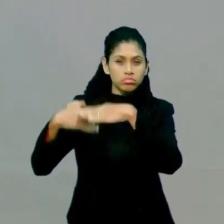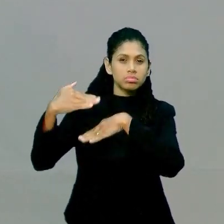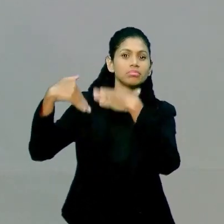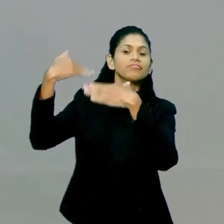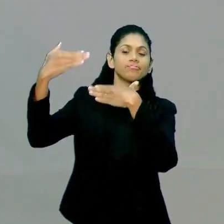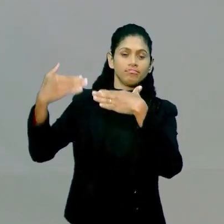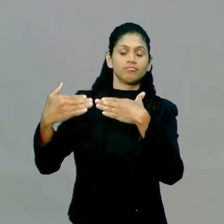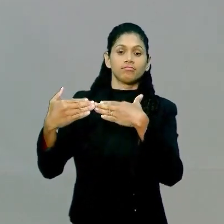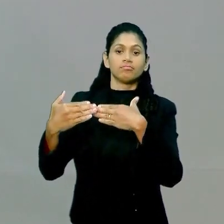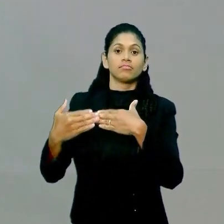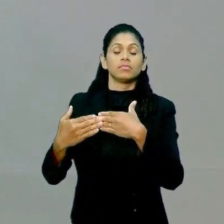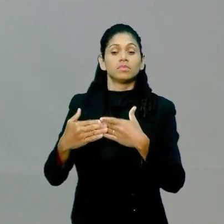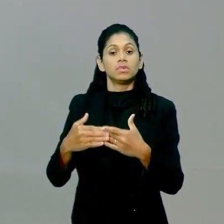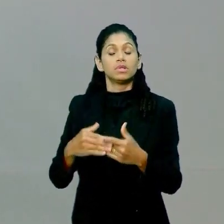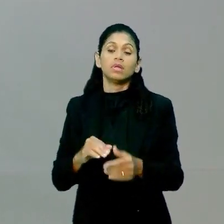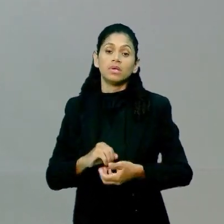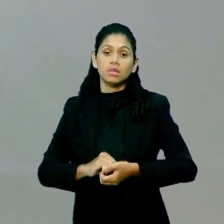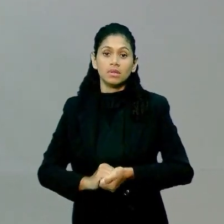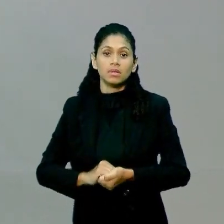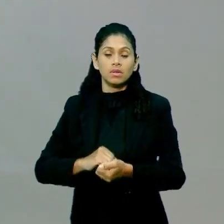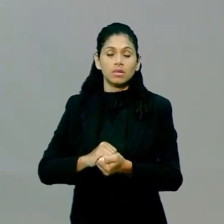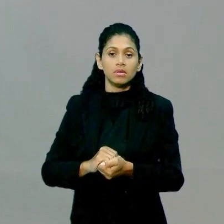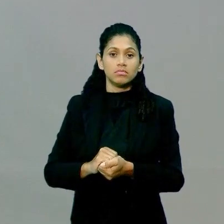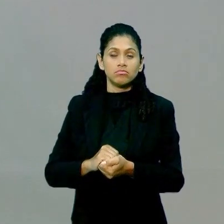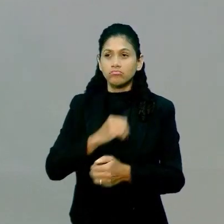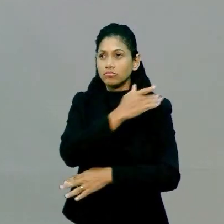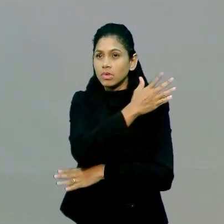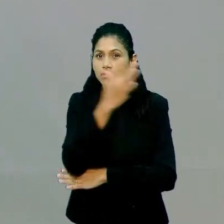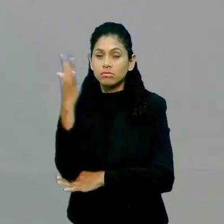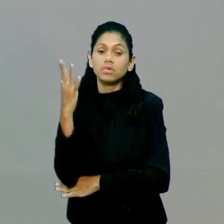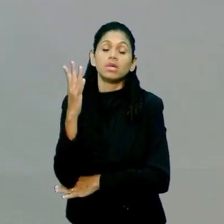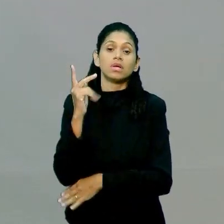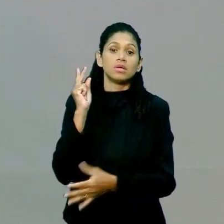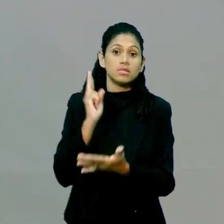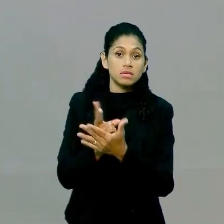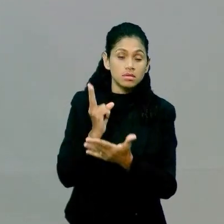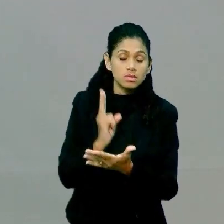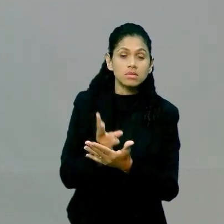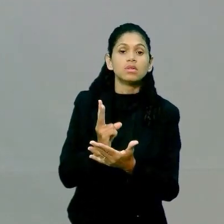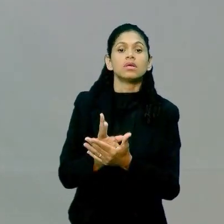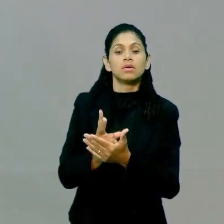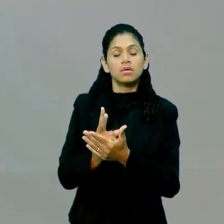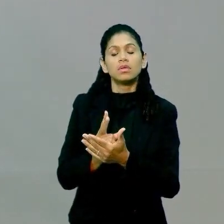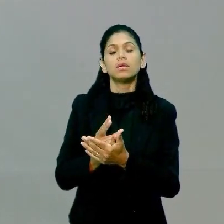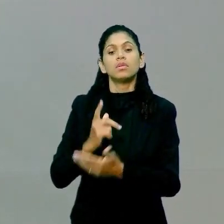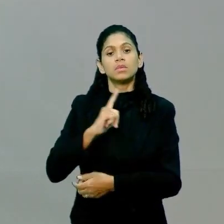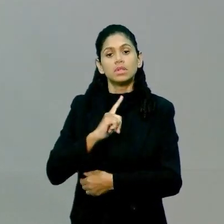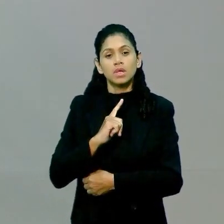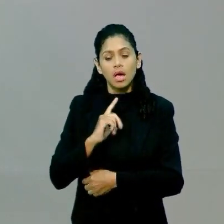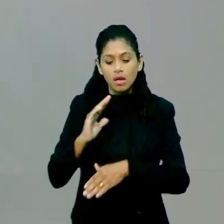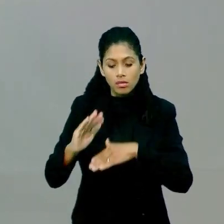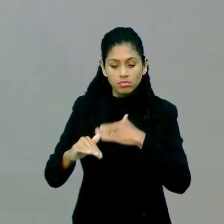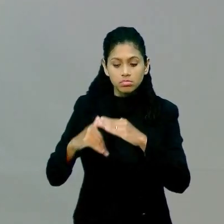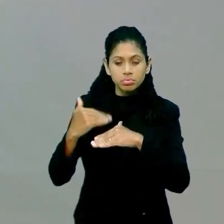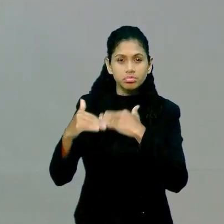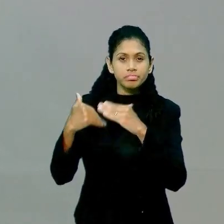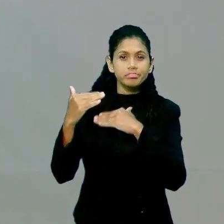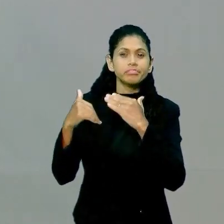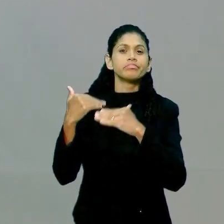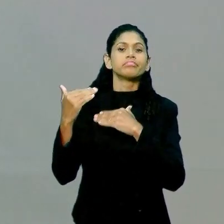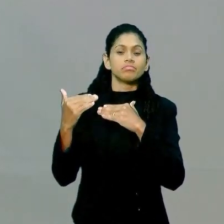teremos reagentes formando produtos. E essa lei de Lavoisier nada mais é do que a massa do reagente,